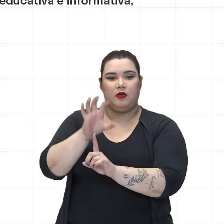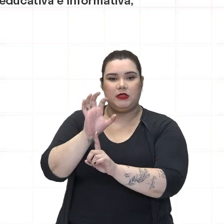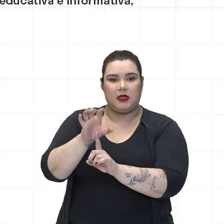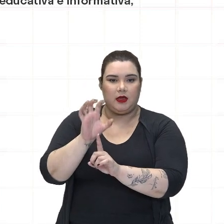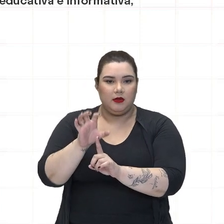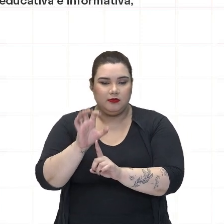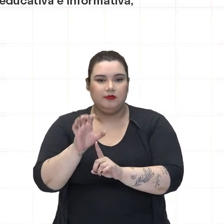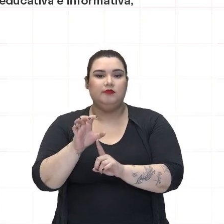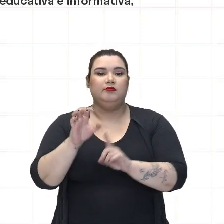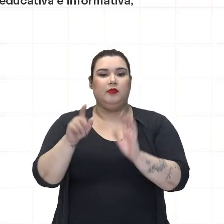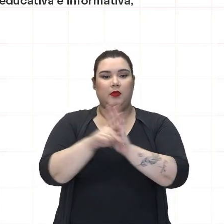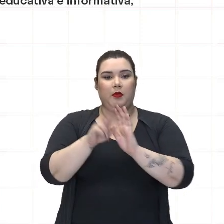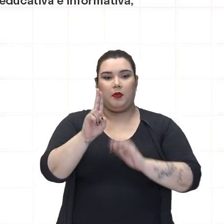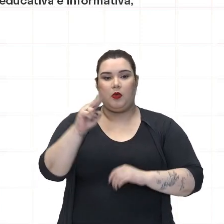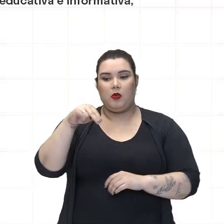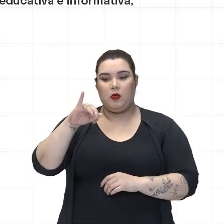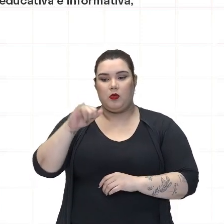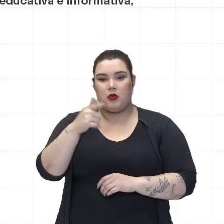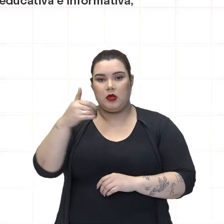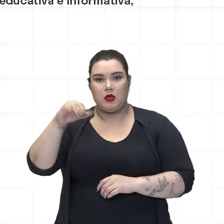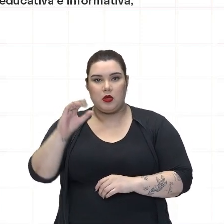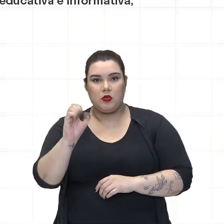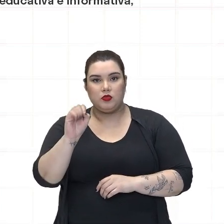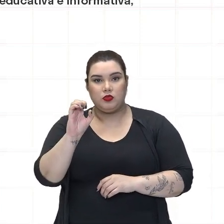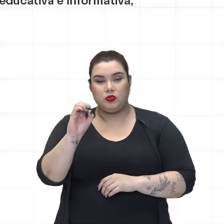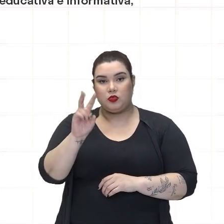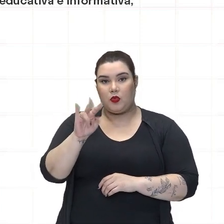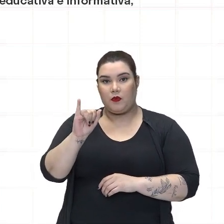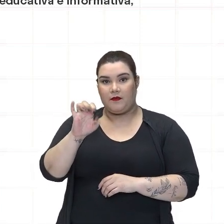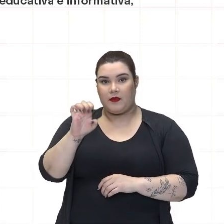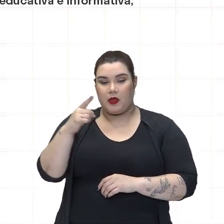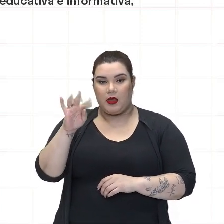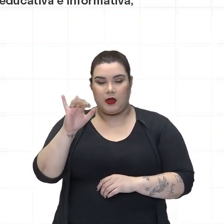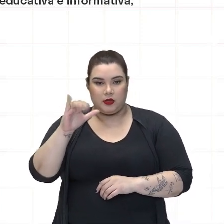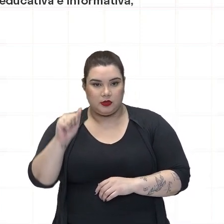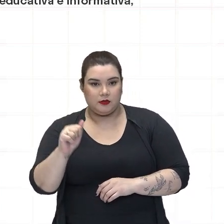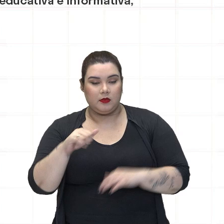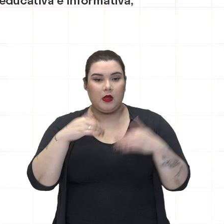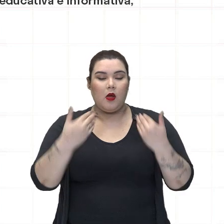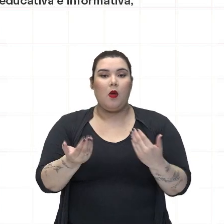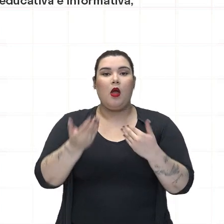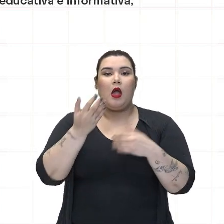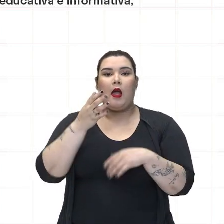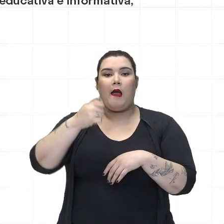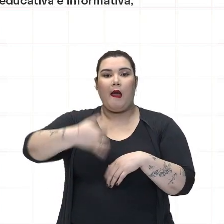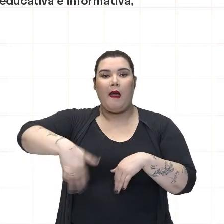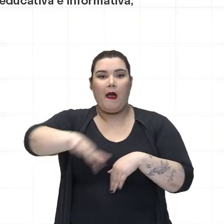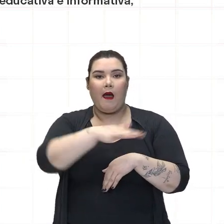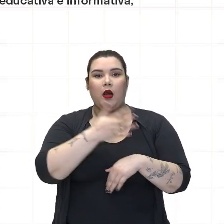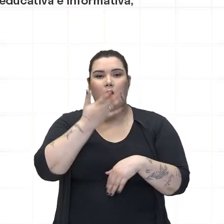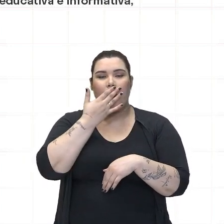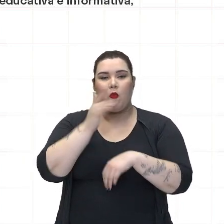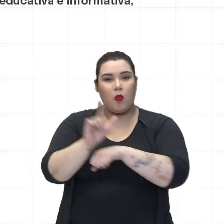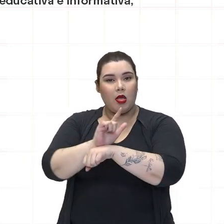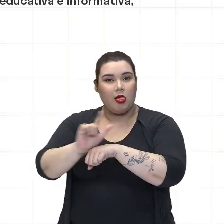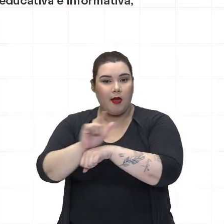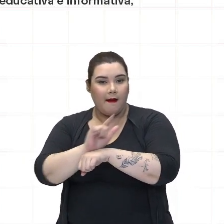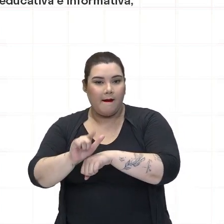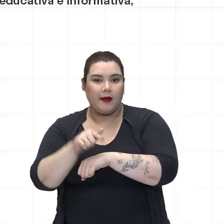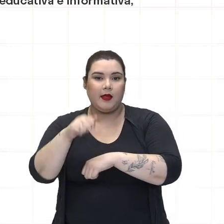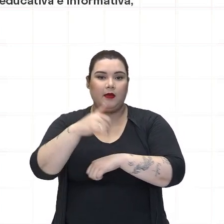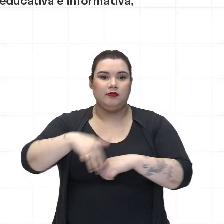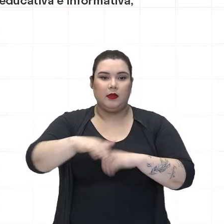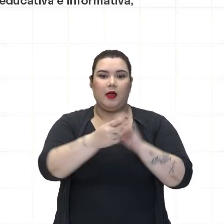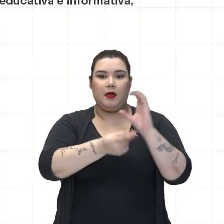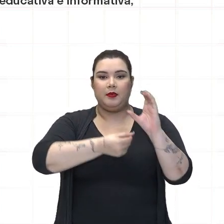mundo socialista, né? Já as áreas de lilás eram as áreas de influência dos Estados Unidos, capitalistas. Então o mapa foi